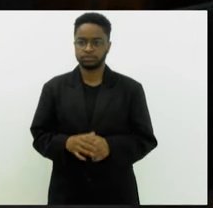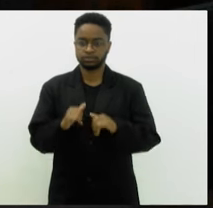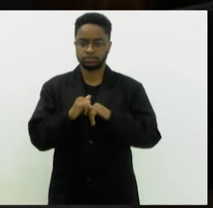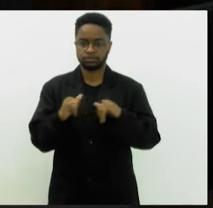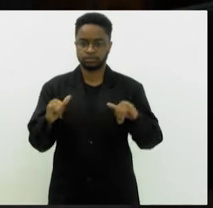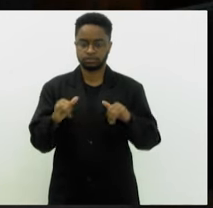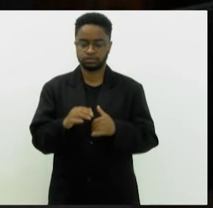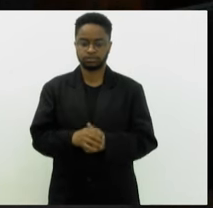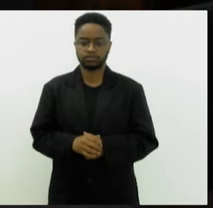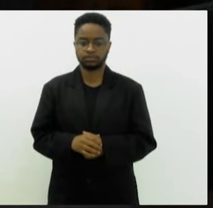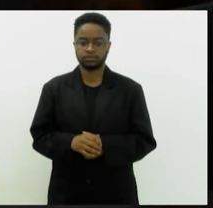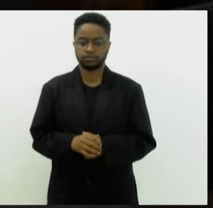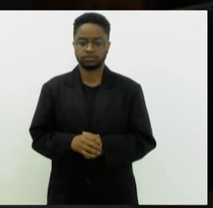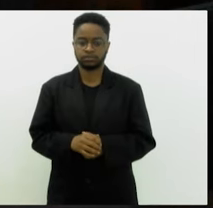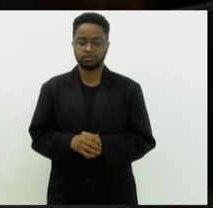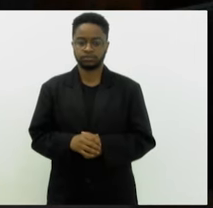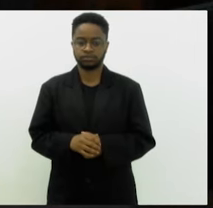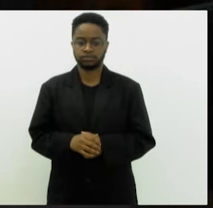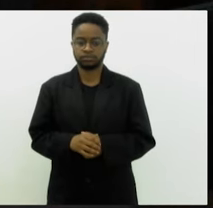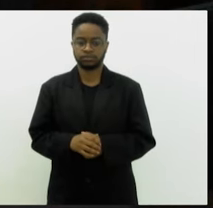Anuncio.